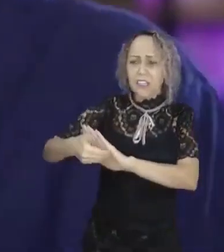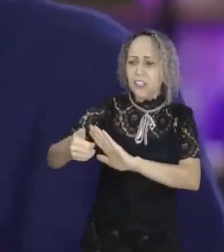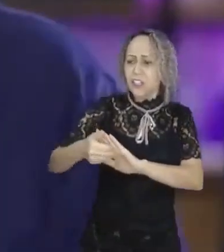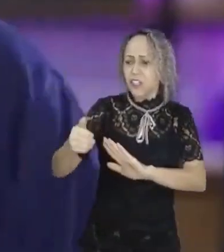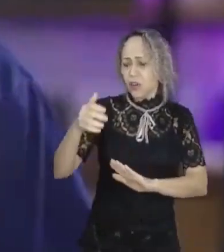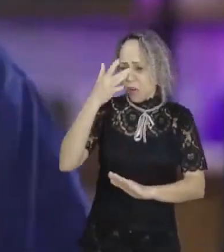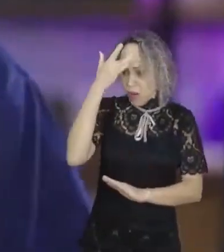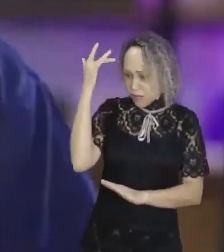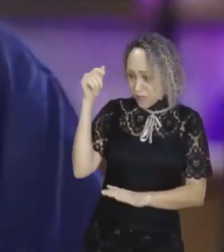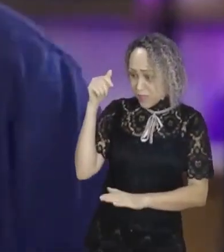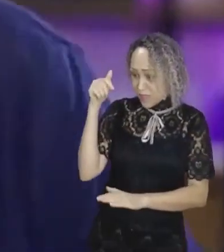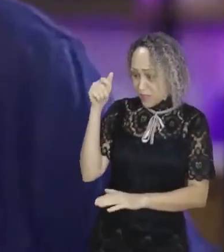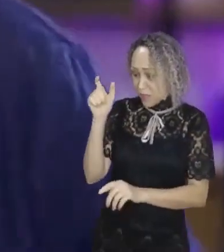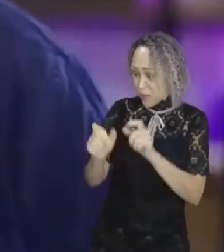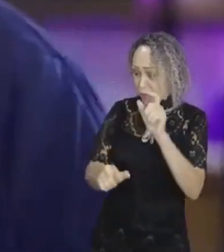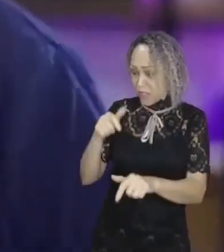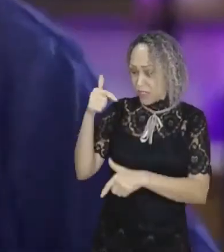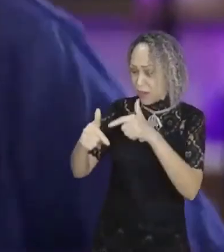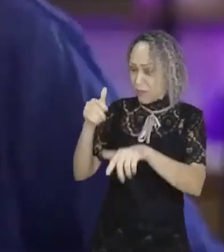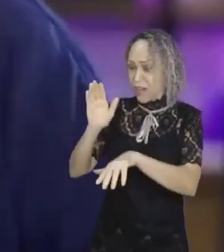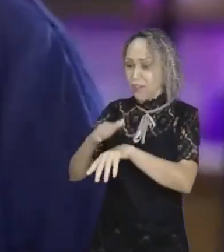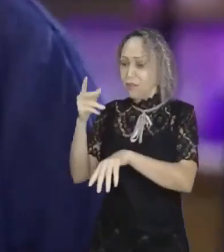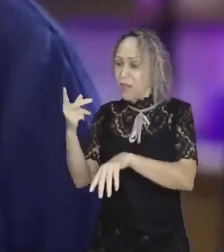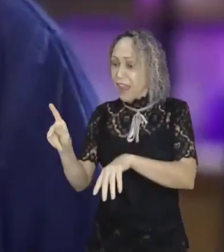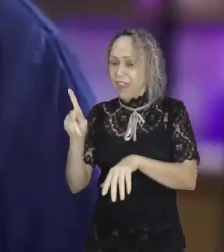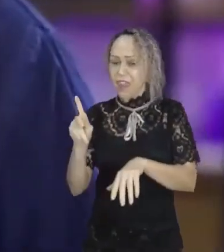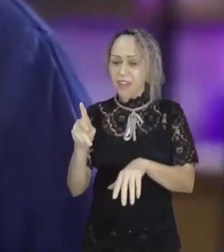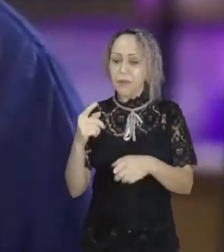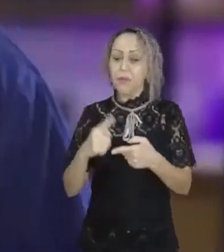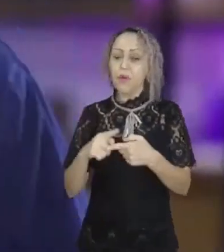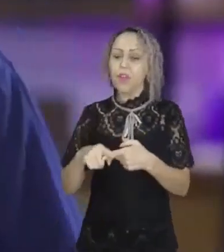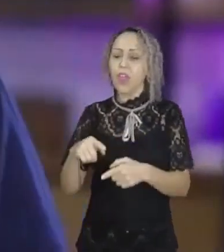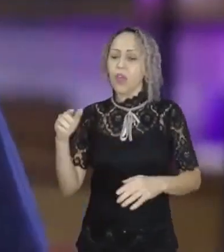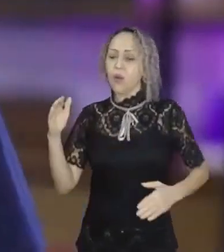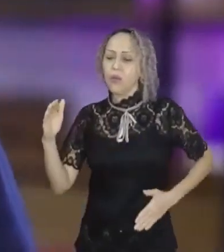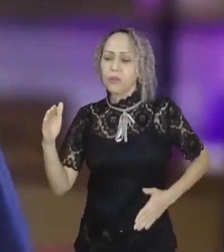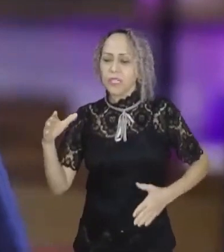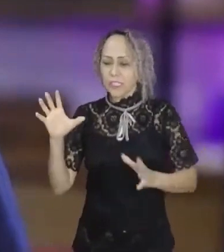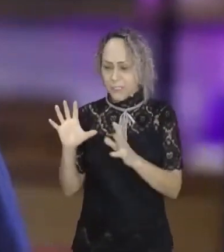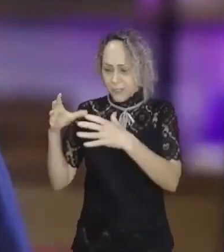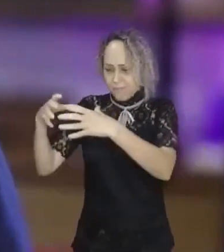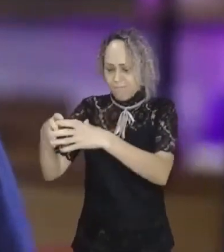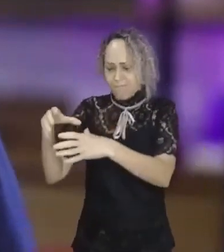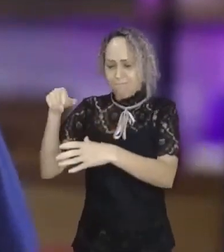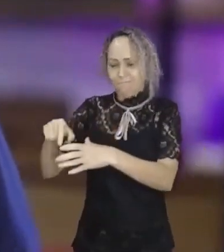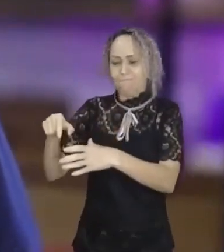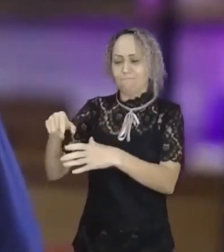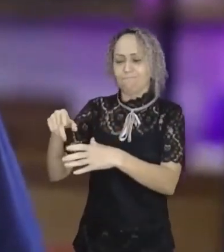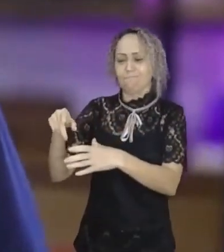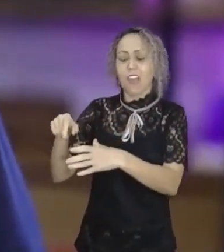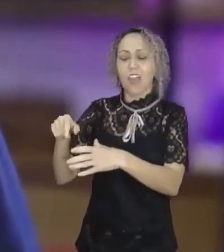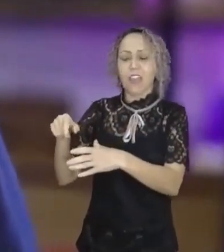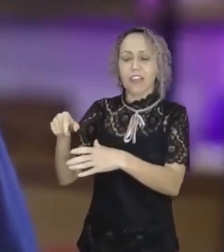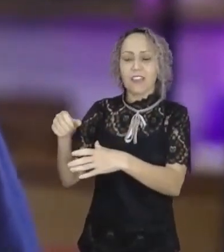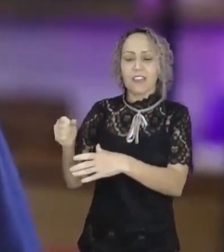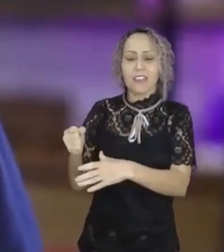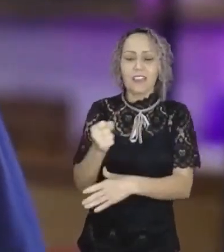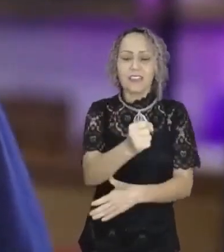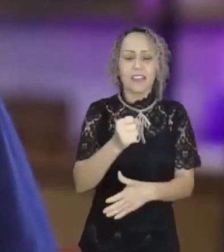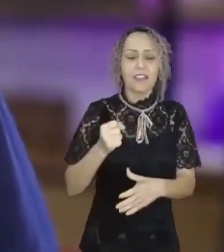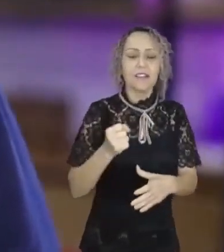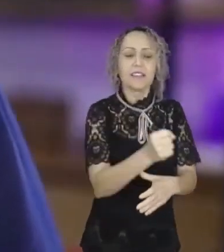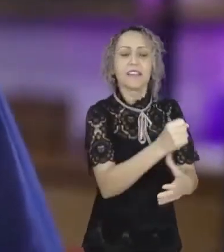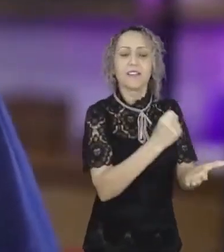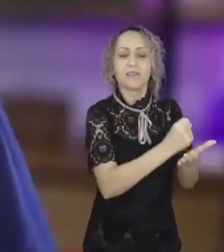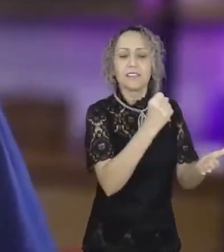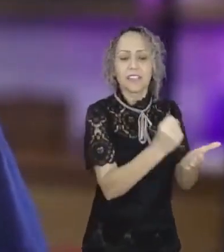o problema do Brasil é a ausência do Estado. A gente pensa que a polícia resolve o problema. A polícia, quando